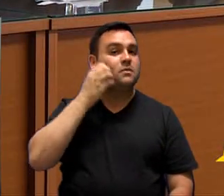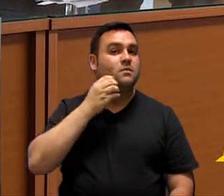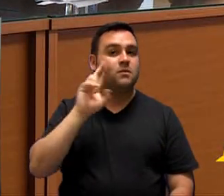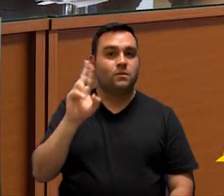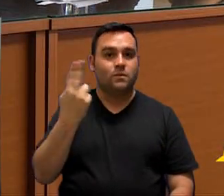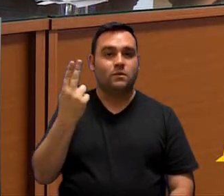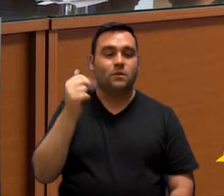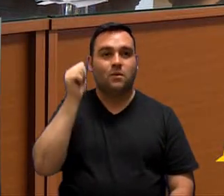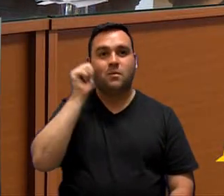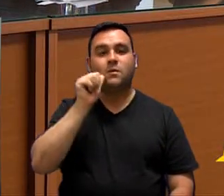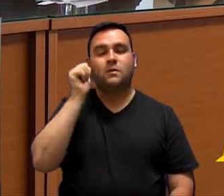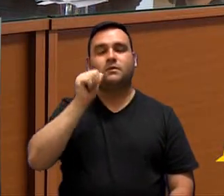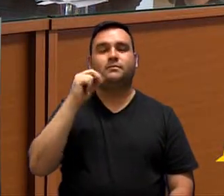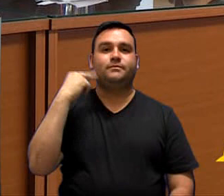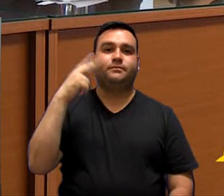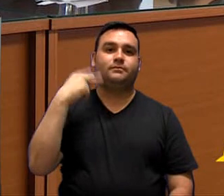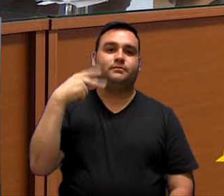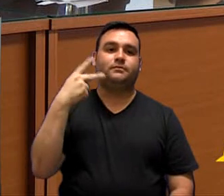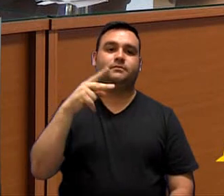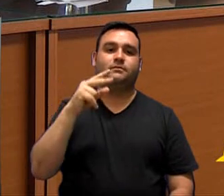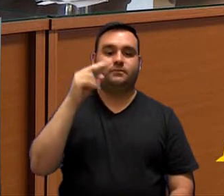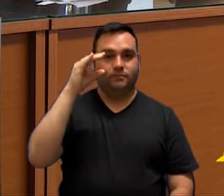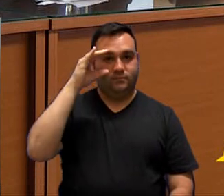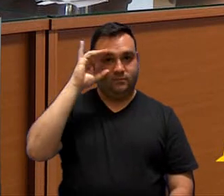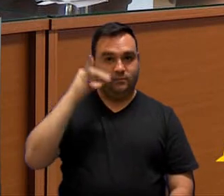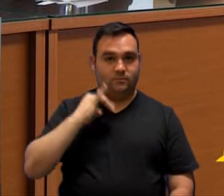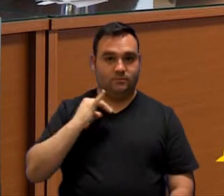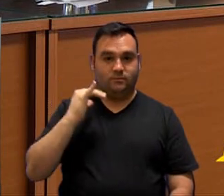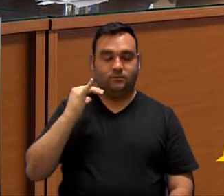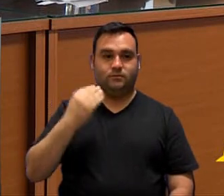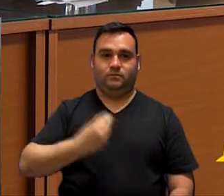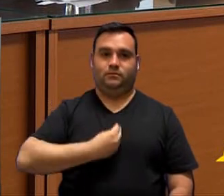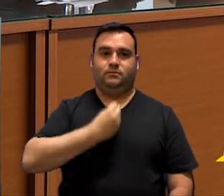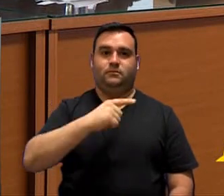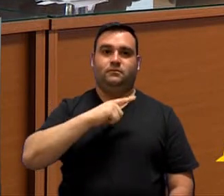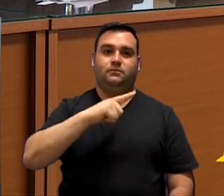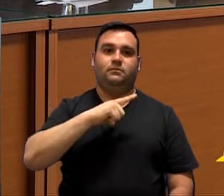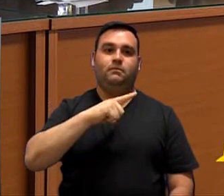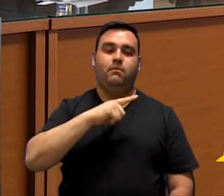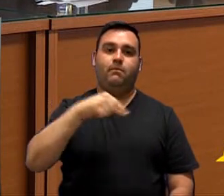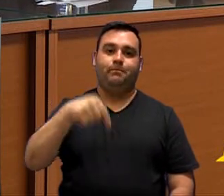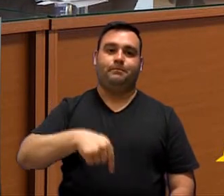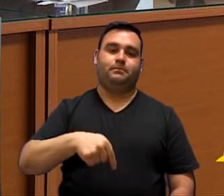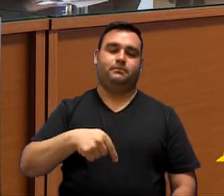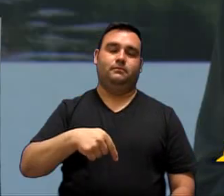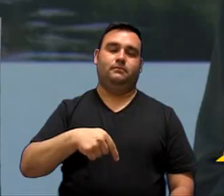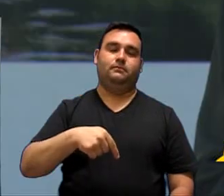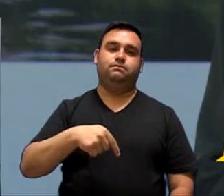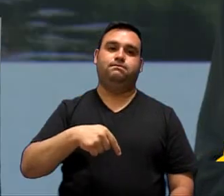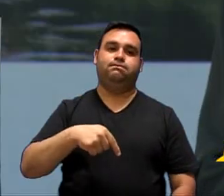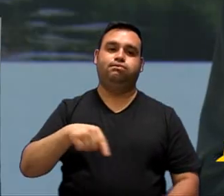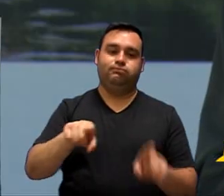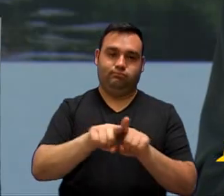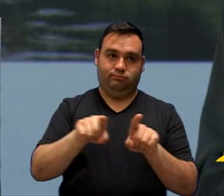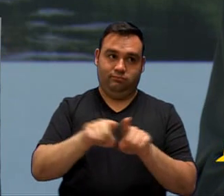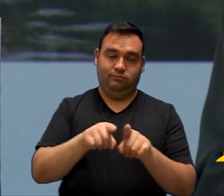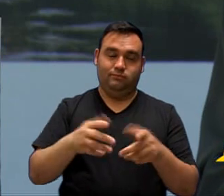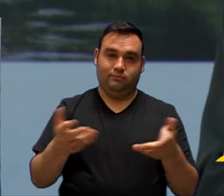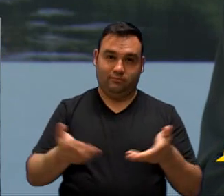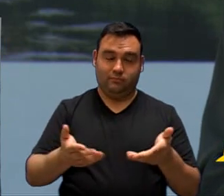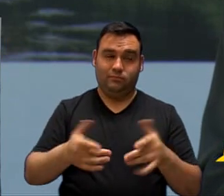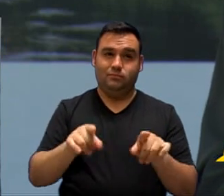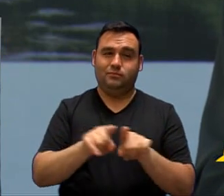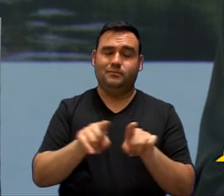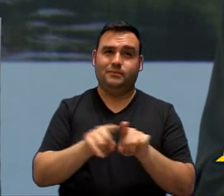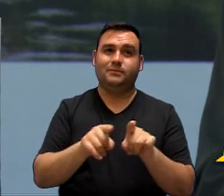Pessini, vereadora Yara Berdade, presentes aqui nesta atividade, também na segunda parte, bem